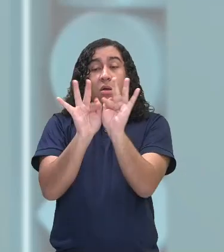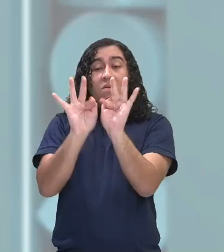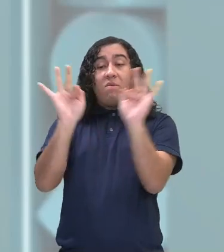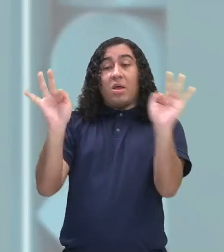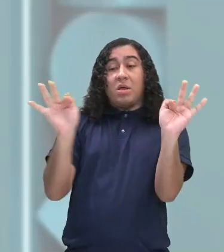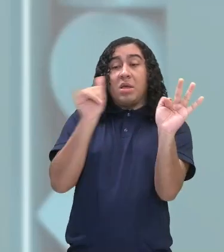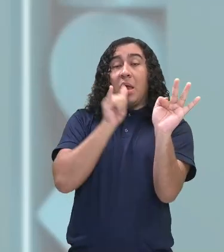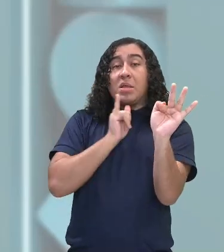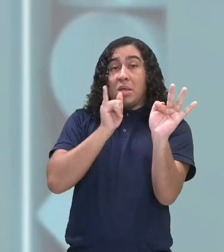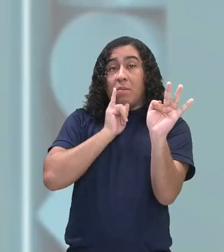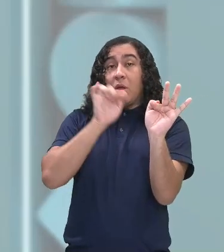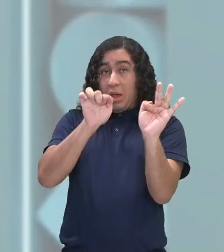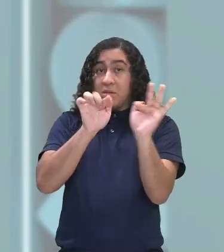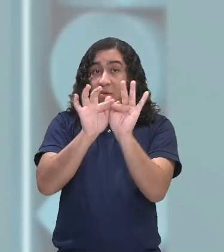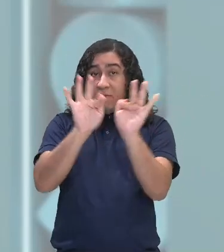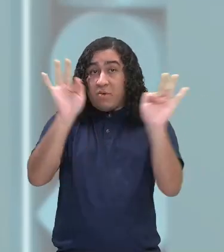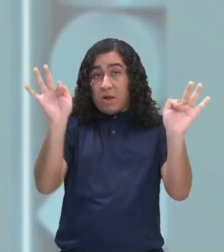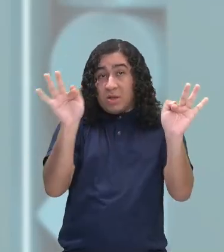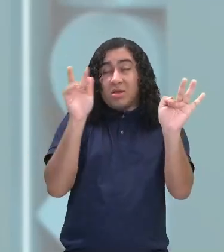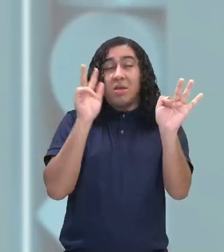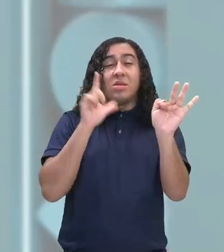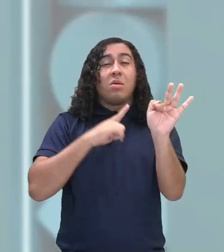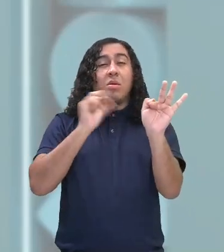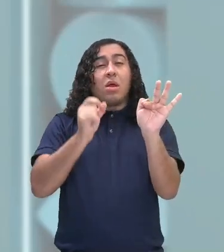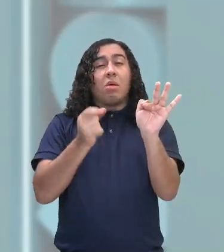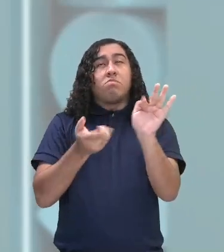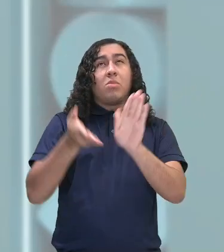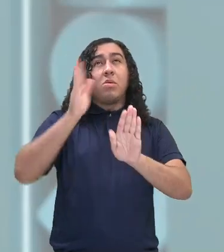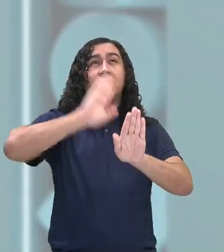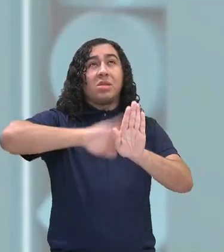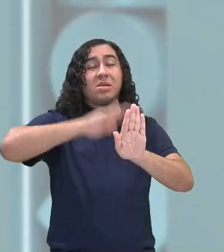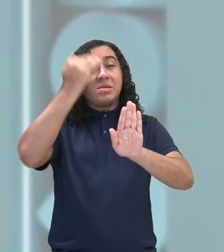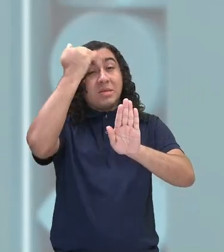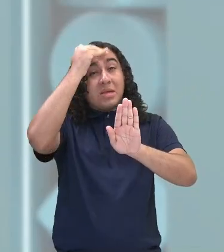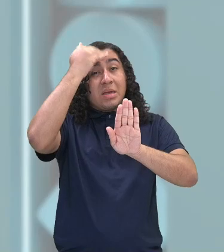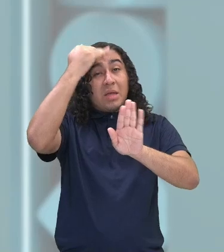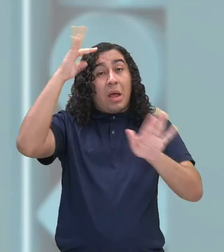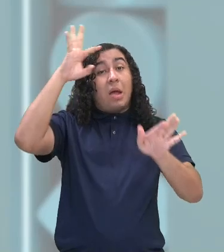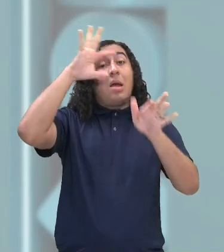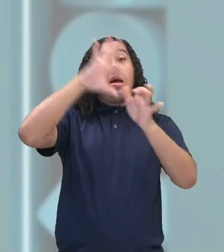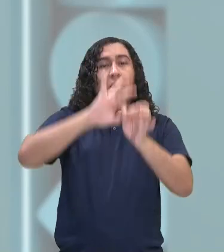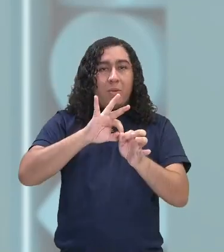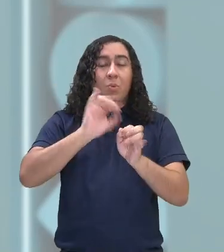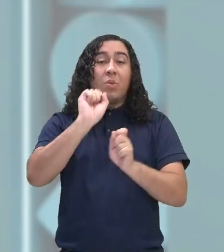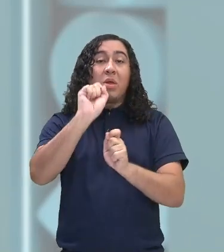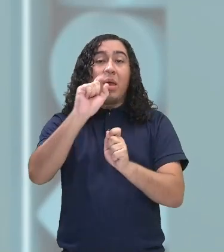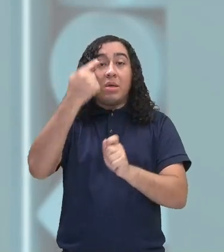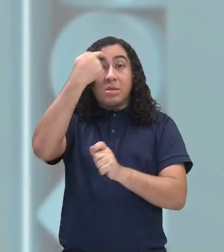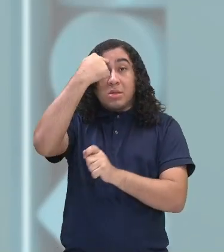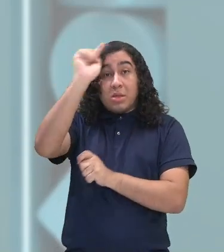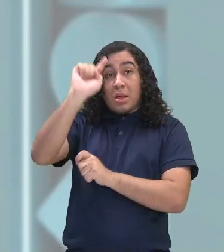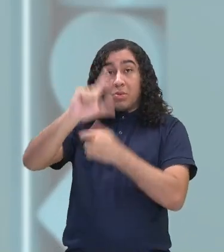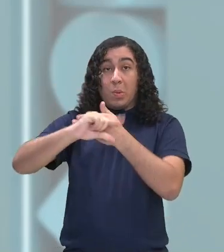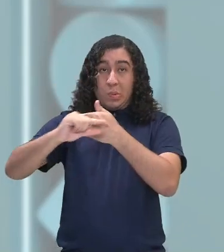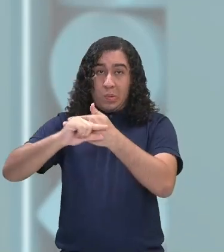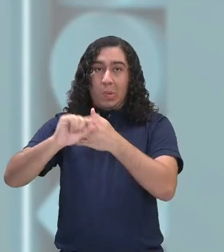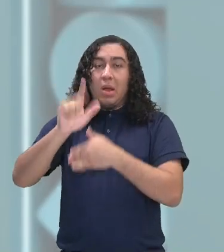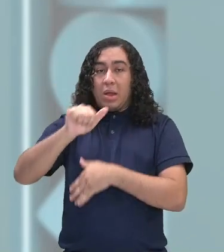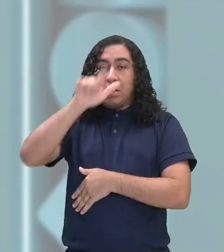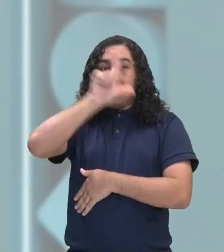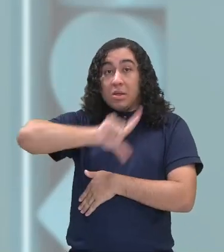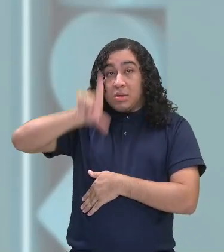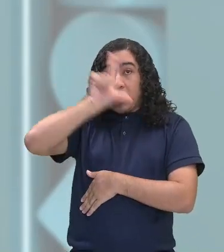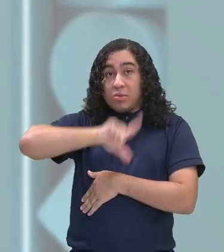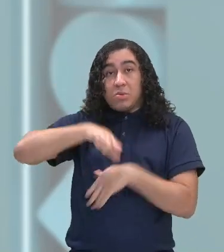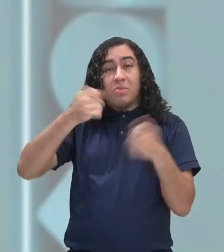é um passarinho e subentender o que ele está querendo dizer. Então, literatura é isso. Você tem que